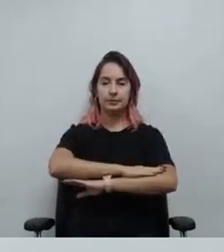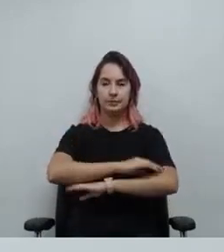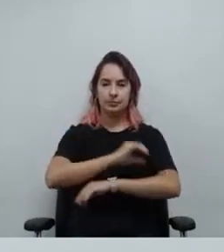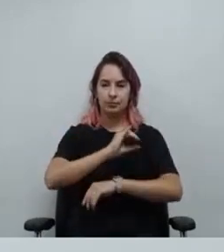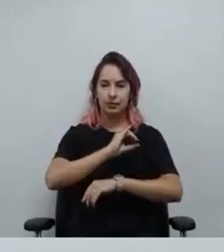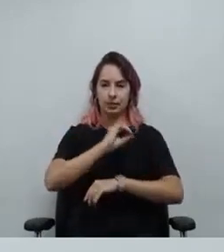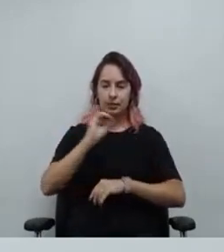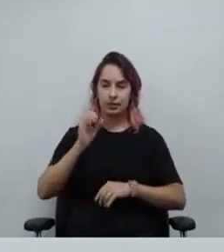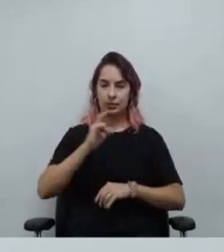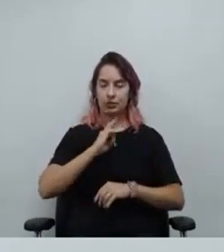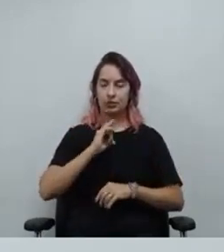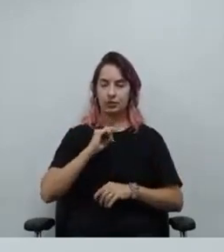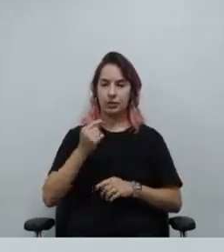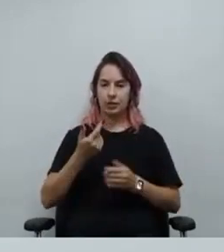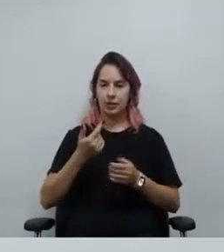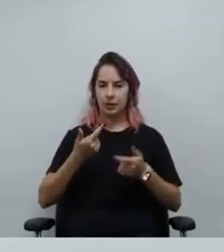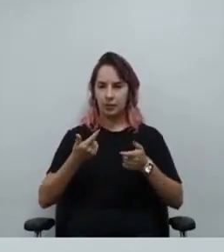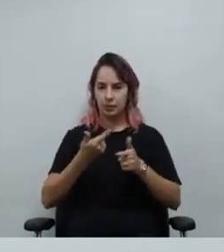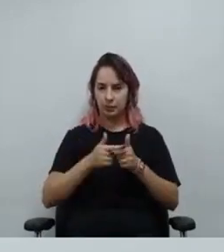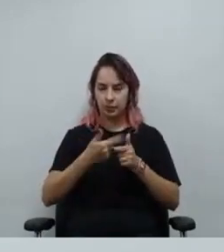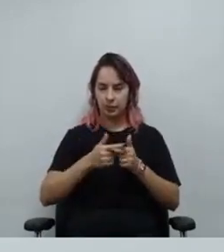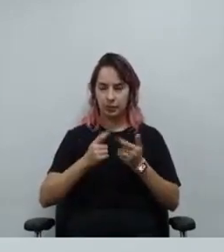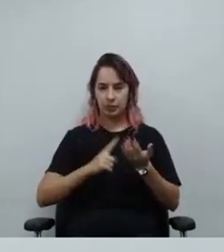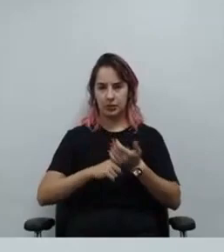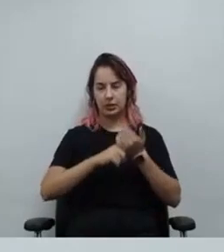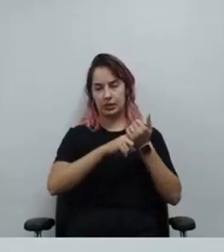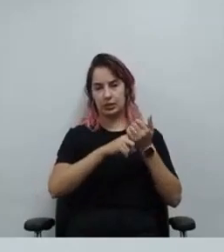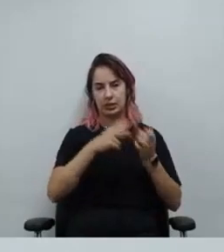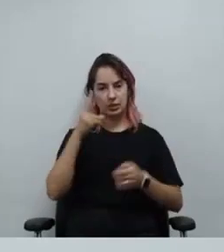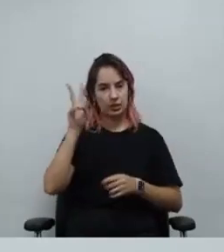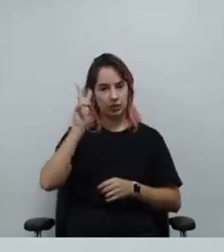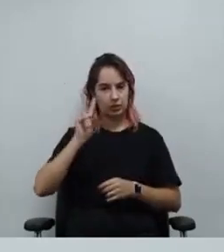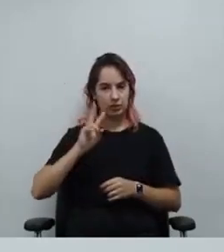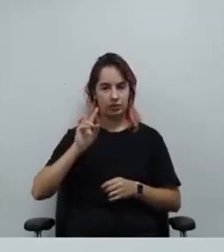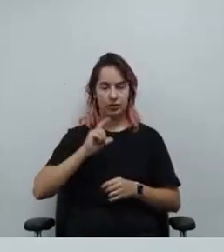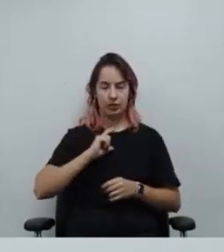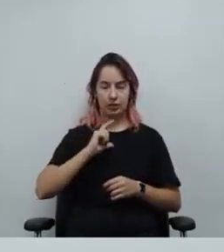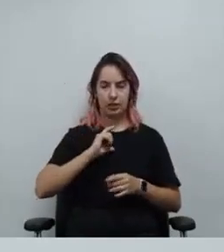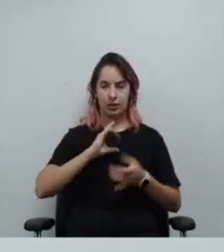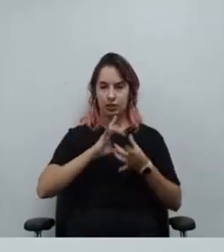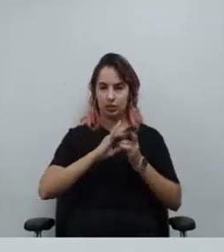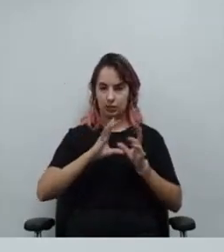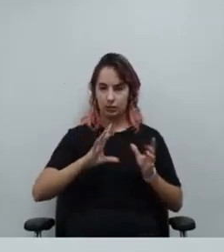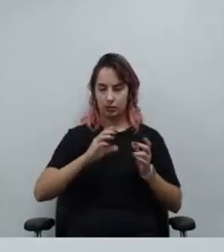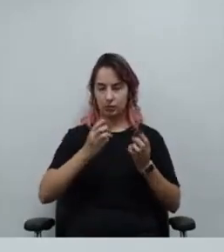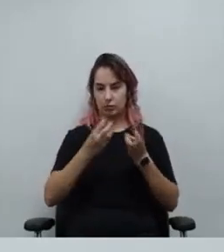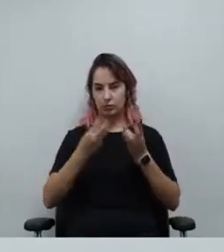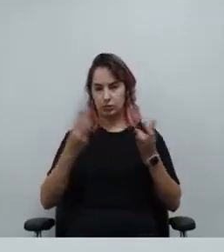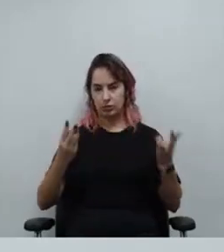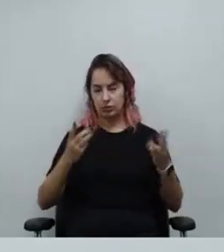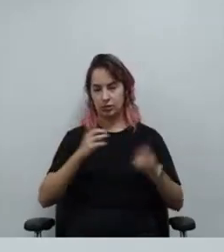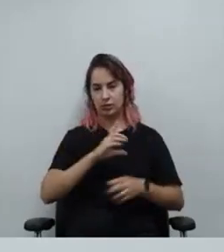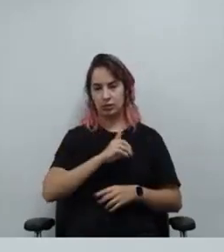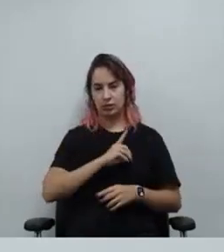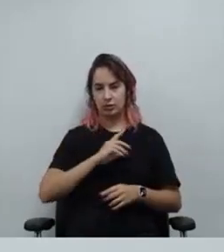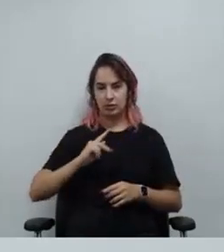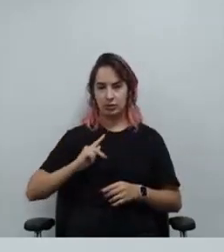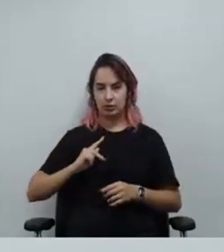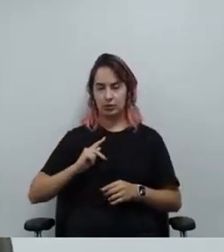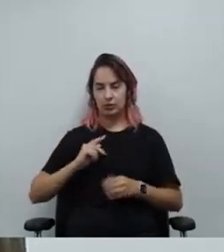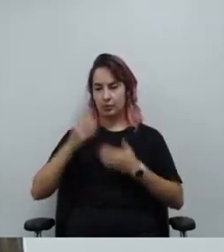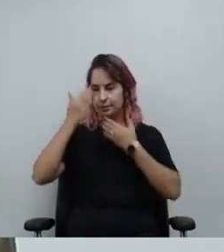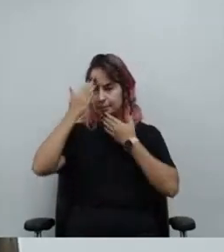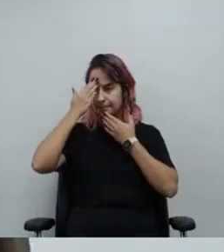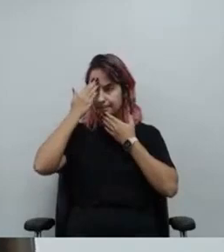por acaso houver algum problema técnico, no mais tardar na segunda-feira, estarão disponíveis no site da Defensoria Pública. Era isso, presidente, devolvo a palavra. Muito